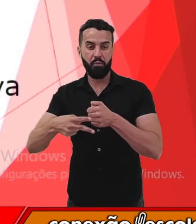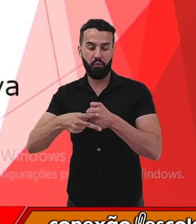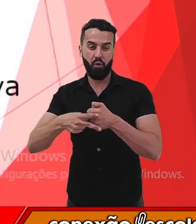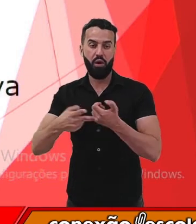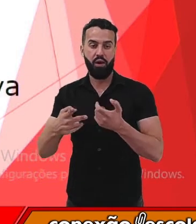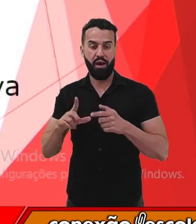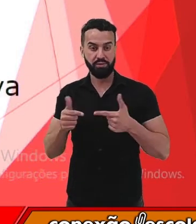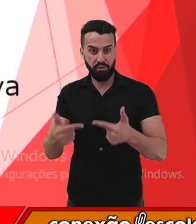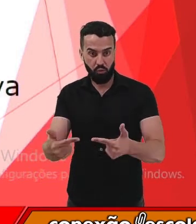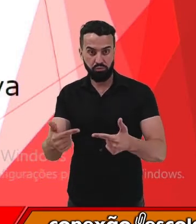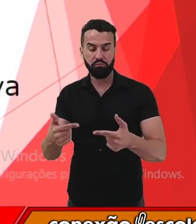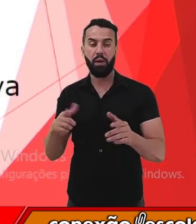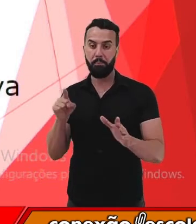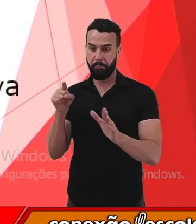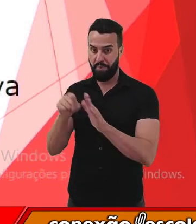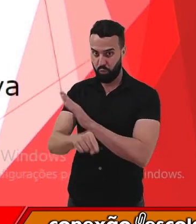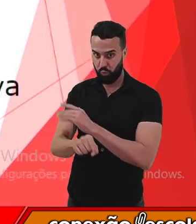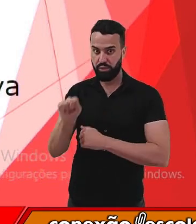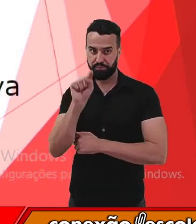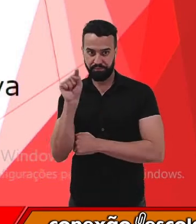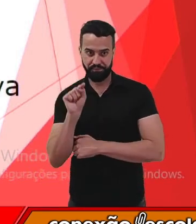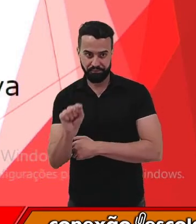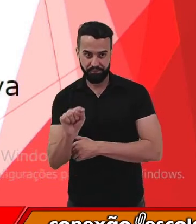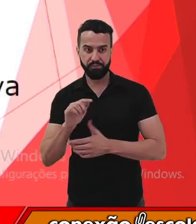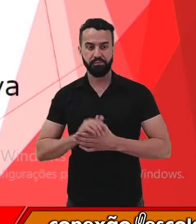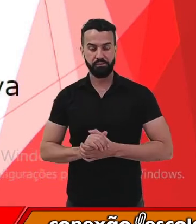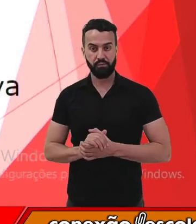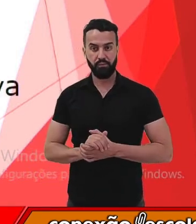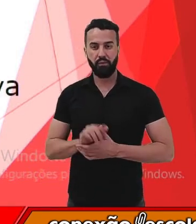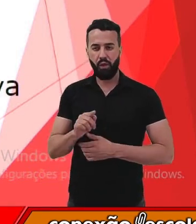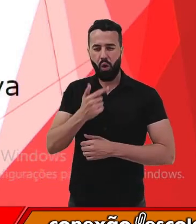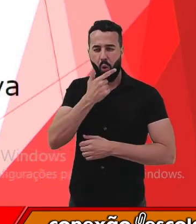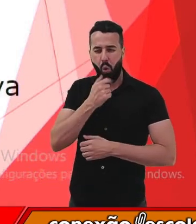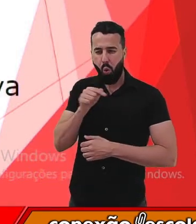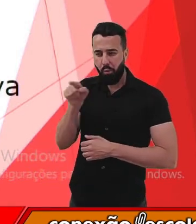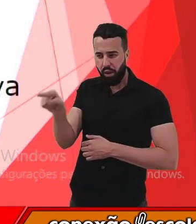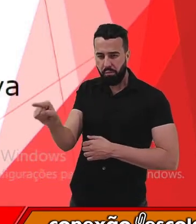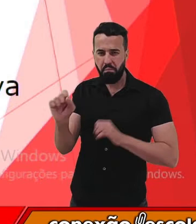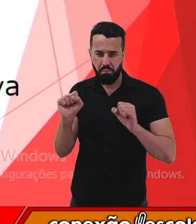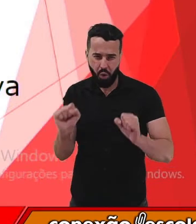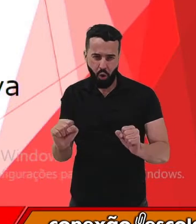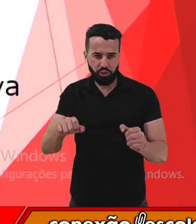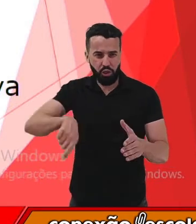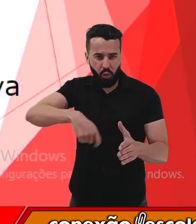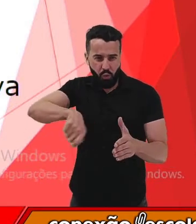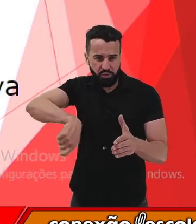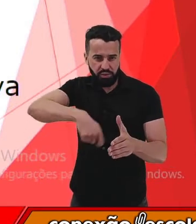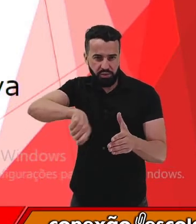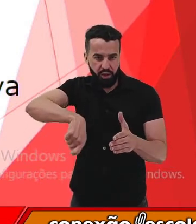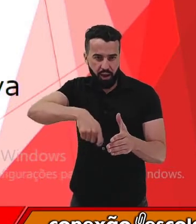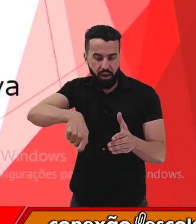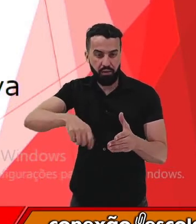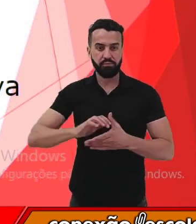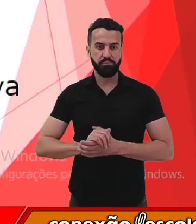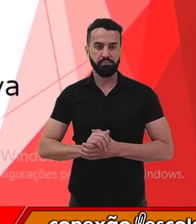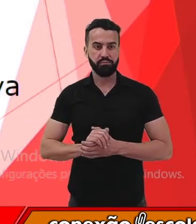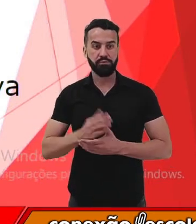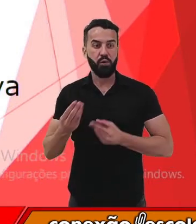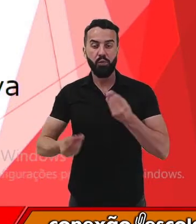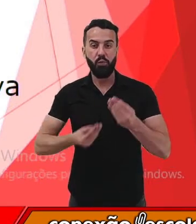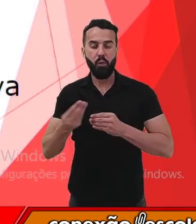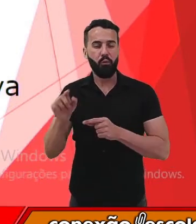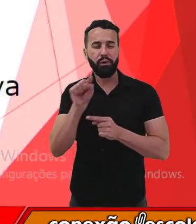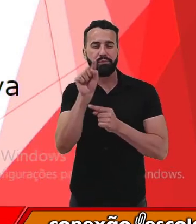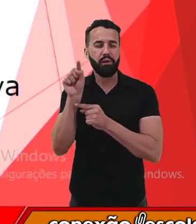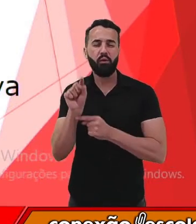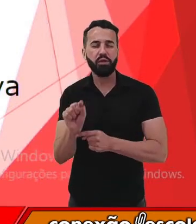nós temos um outro exemplo. Ele pode cozinhar. E na forma interrogativa, como seria a forma